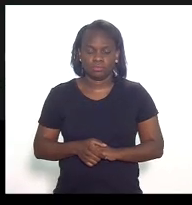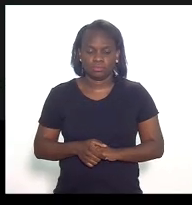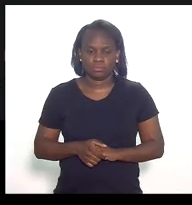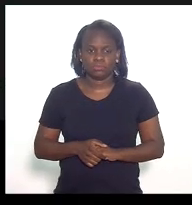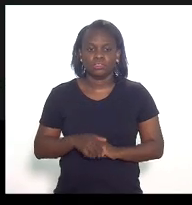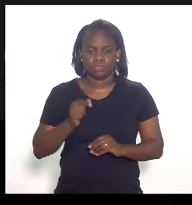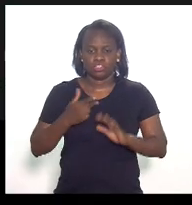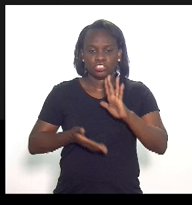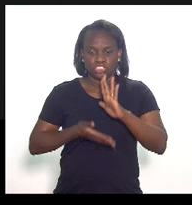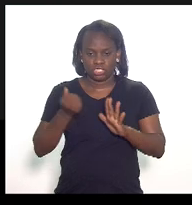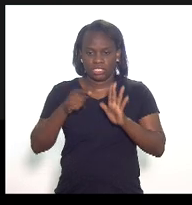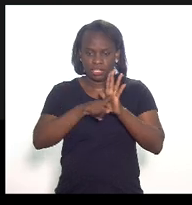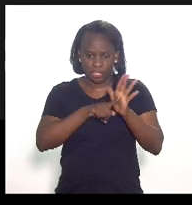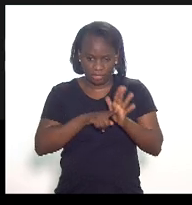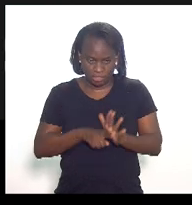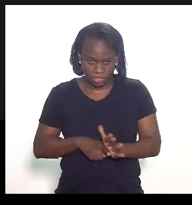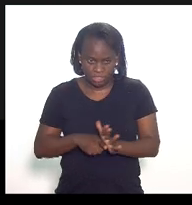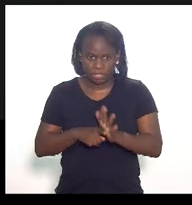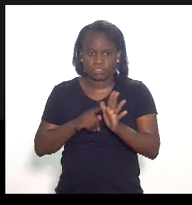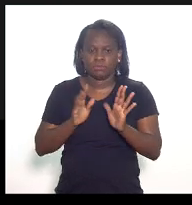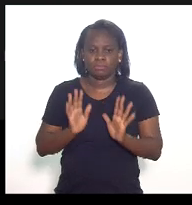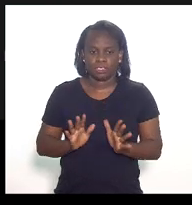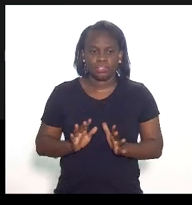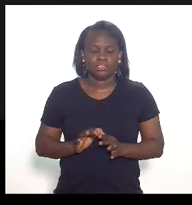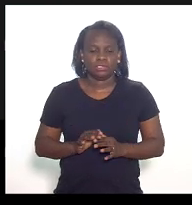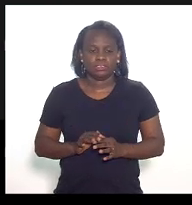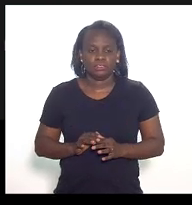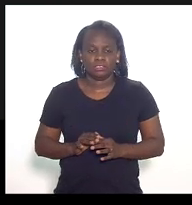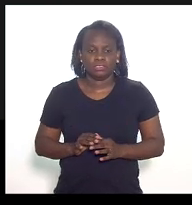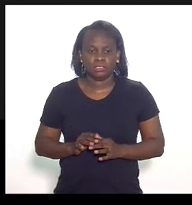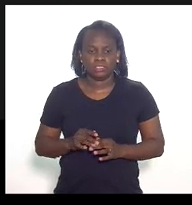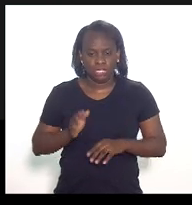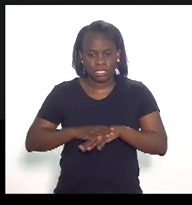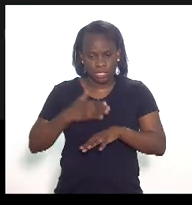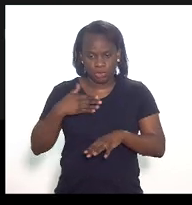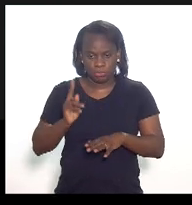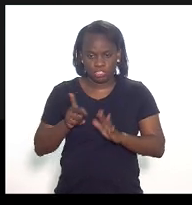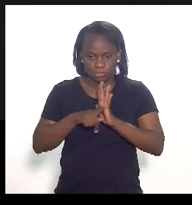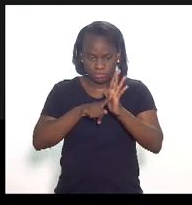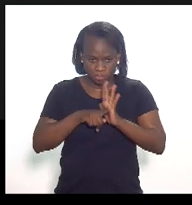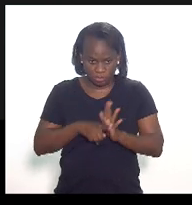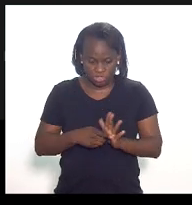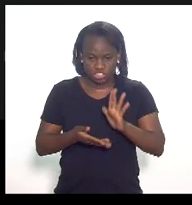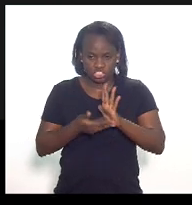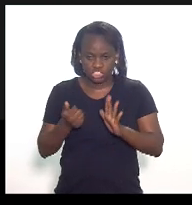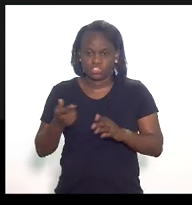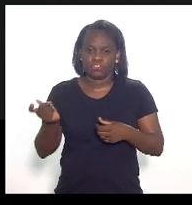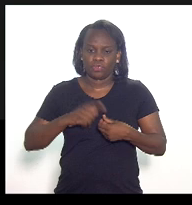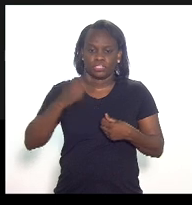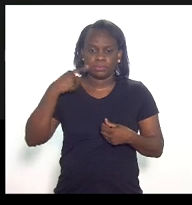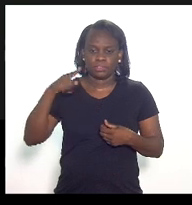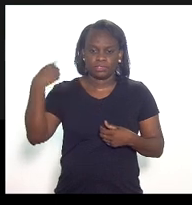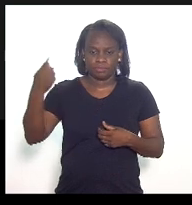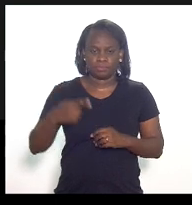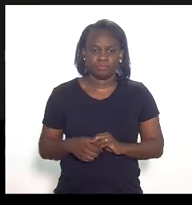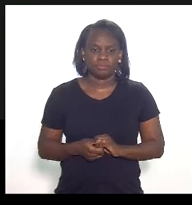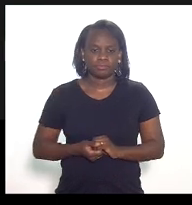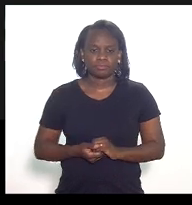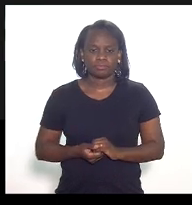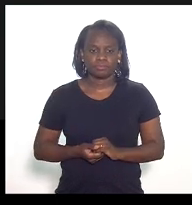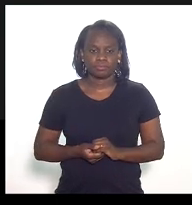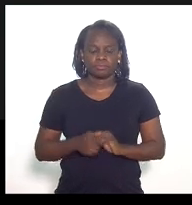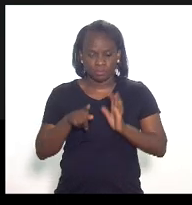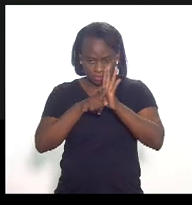Vou retirar para analisar, mas acho que eu mesmo vou analisar, eu retiro e volto semana que vem. Só